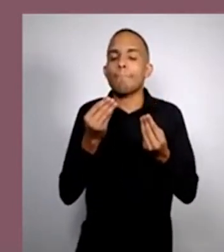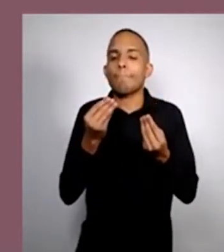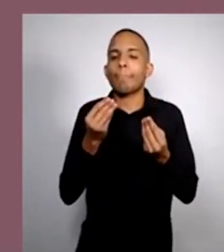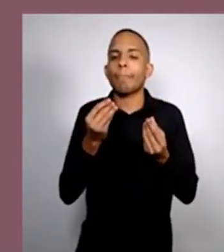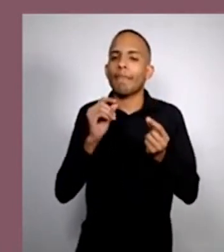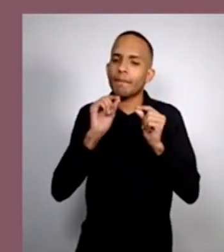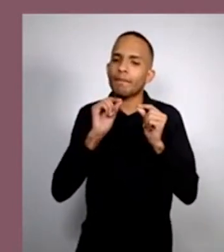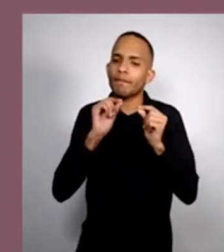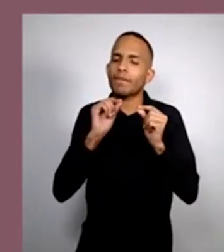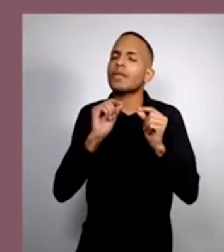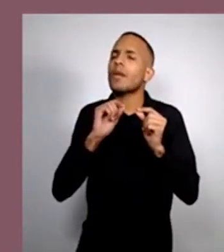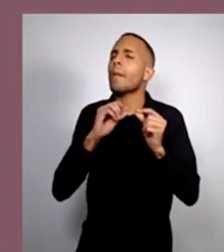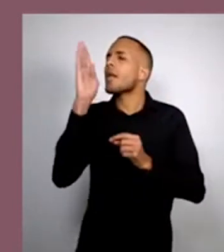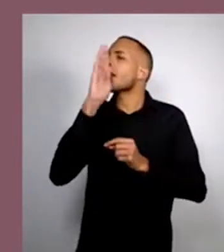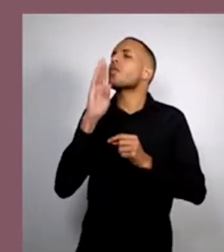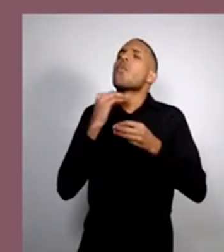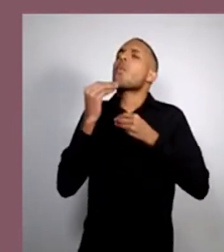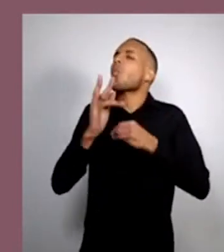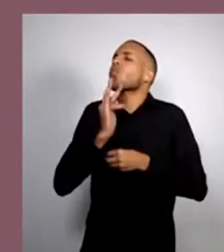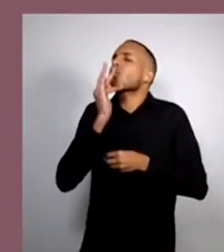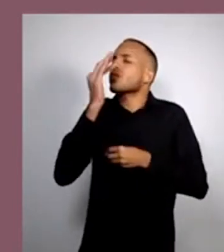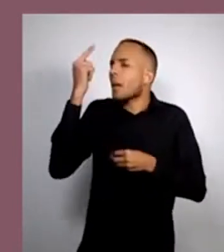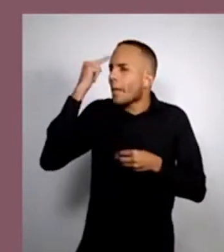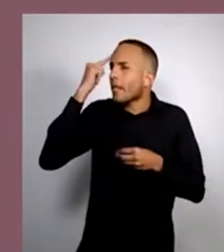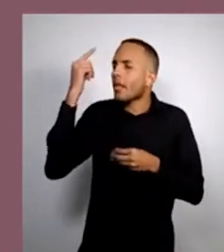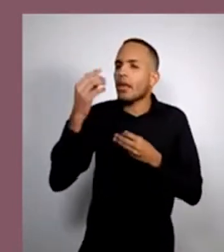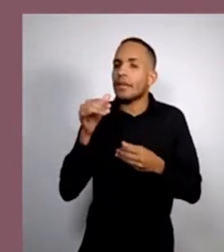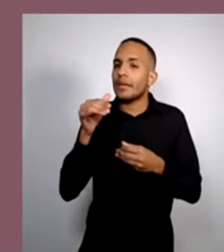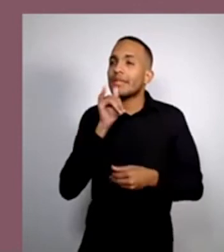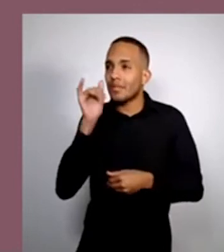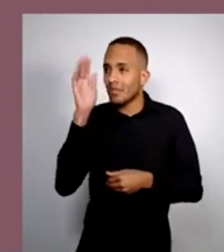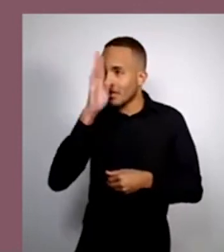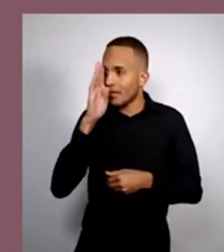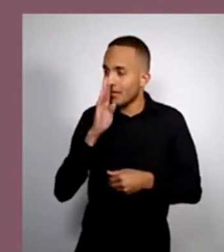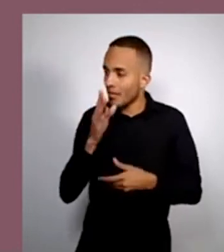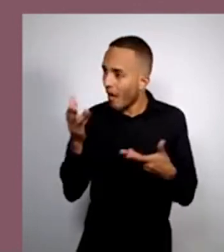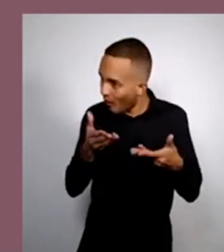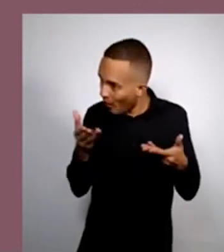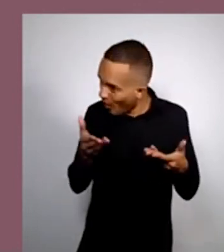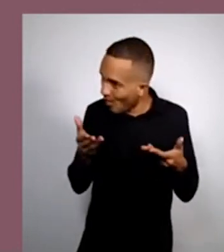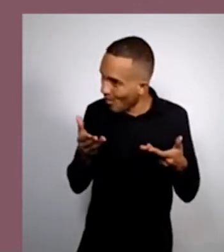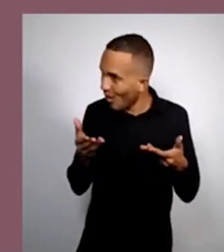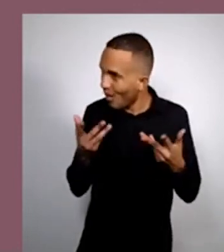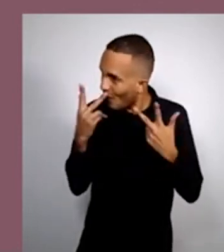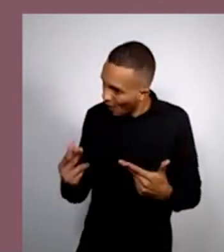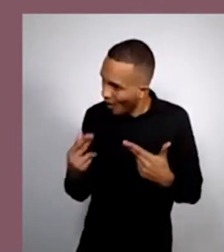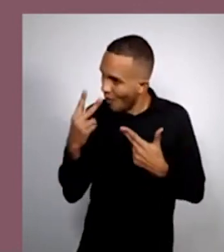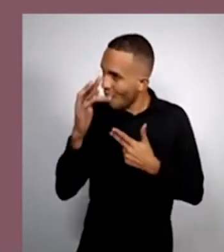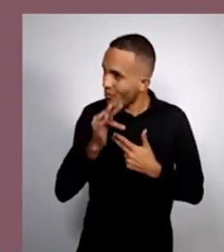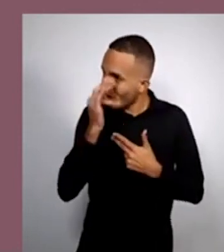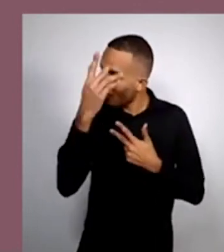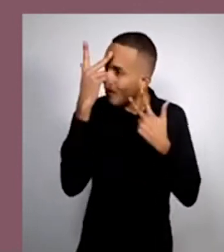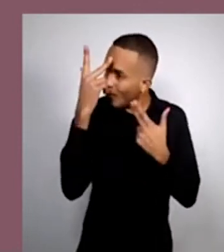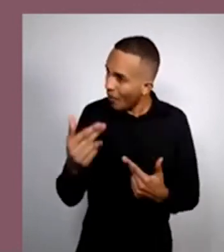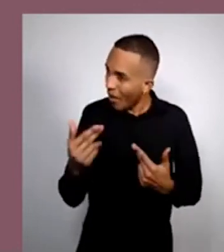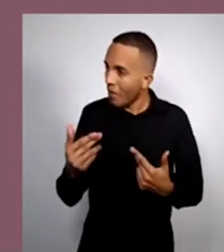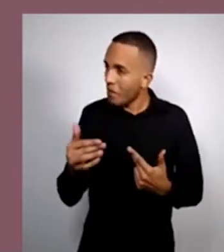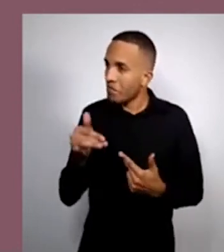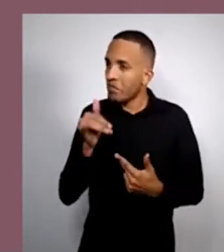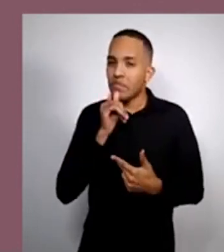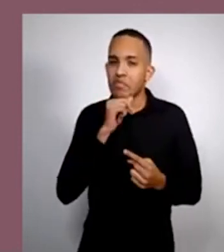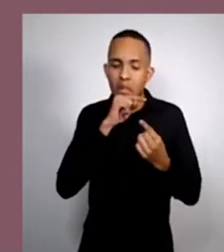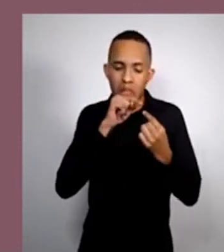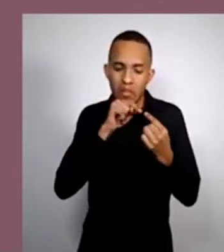nós queremos? O Brasil que aí está parece que não corresponde ao que